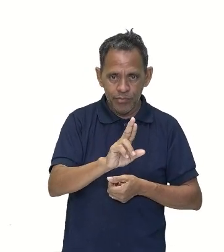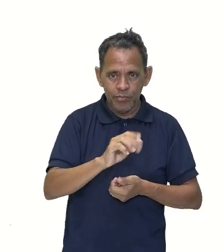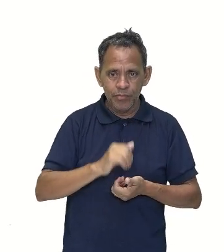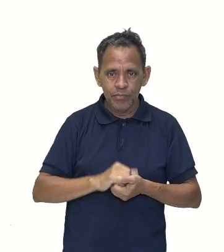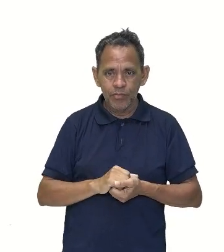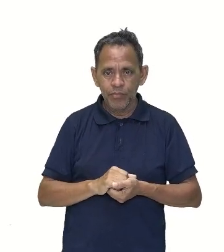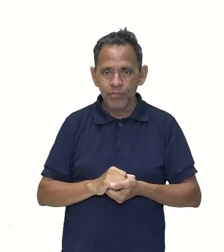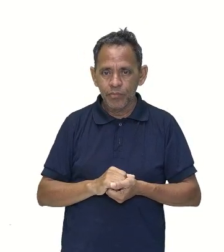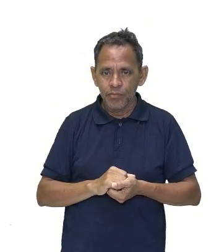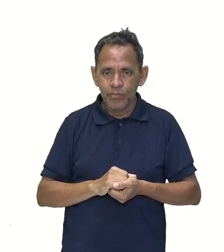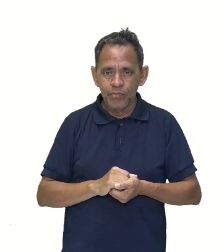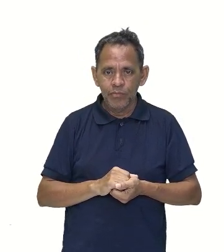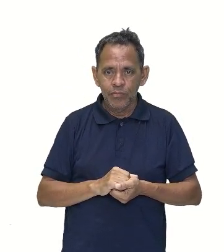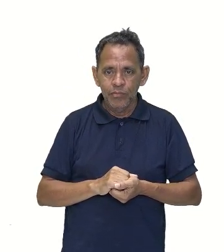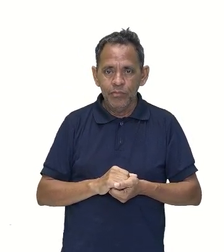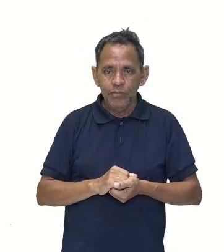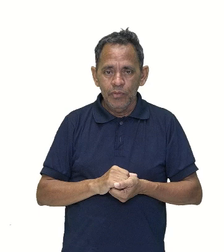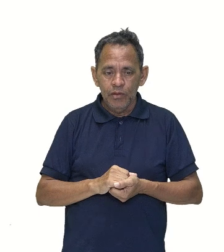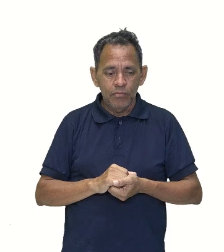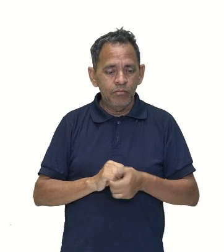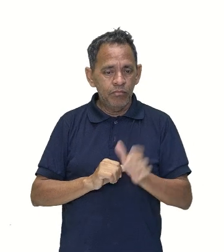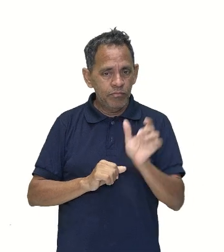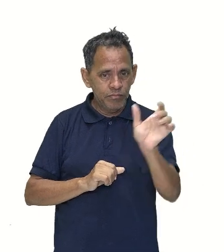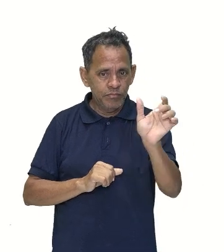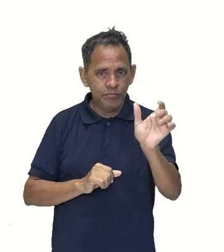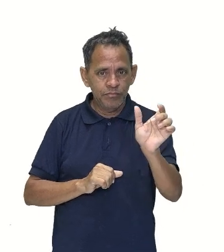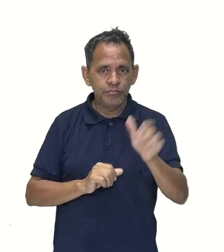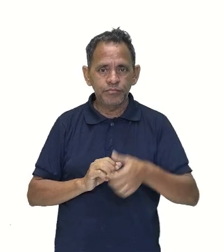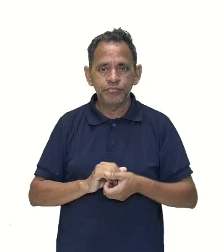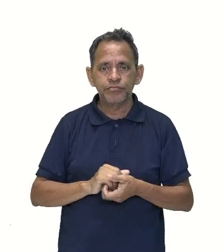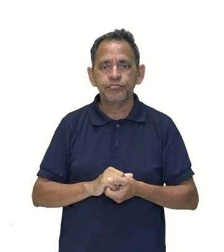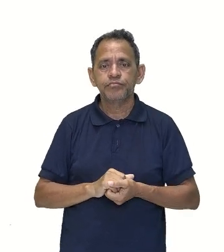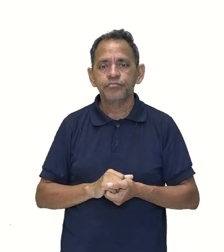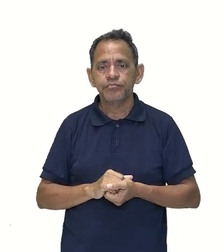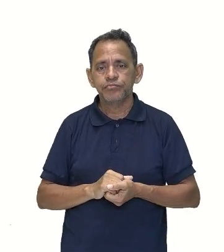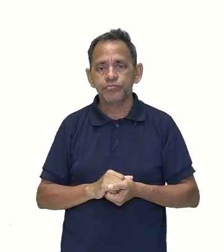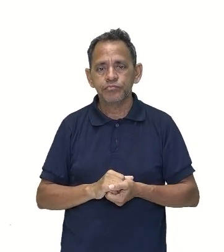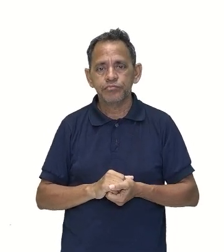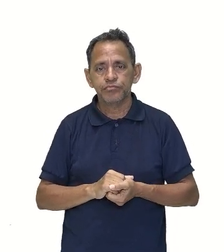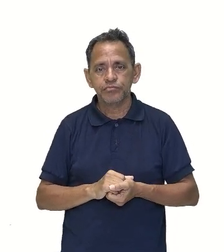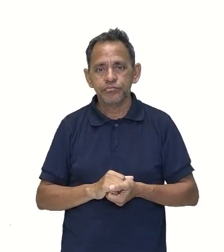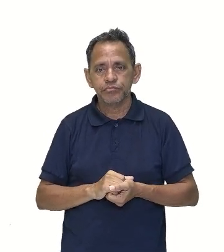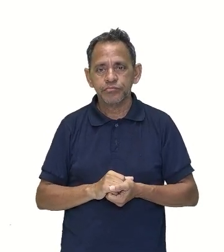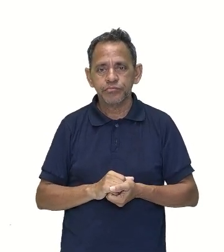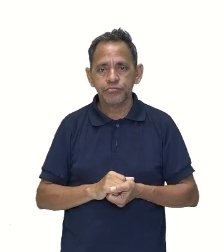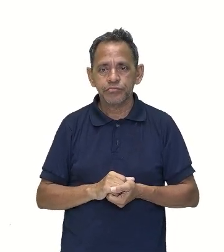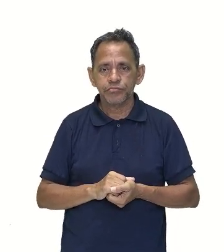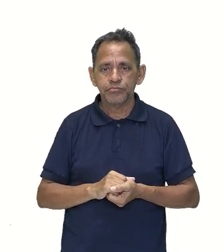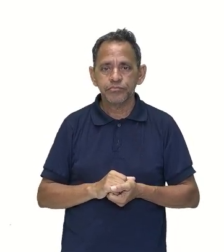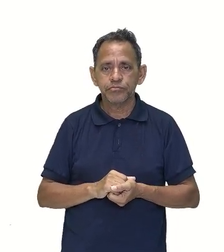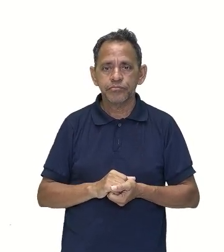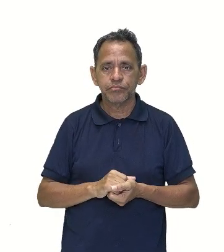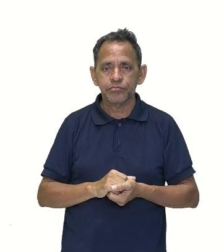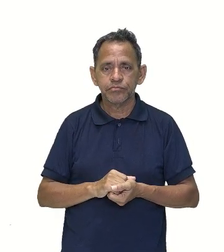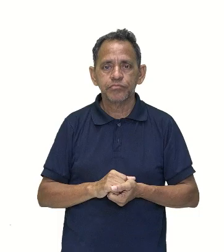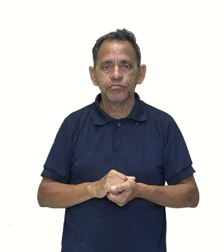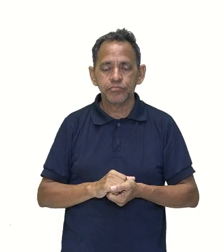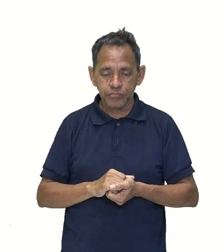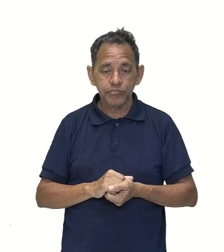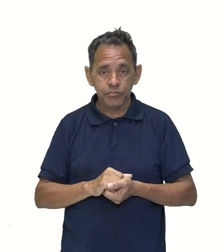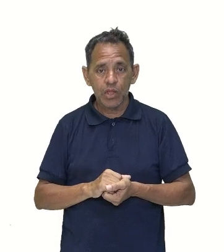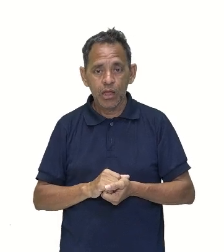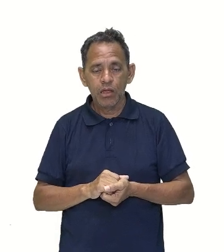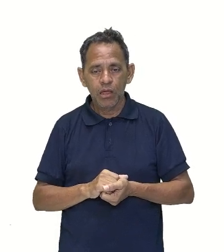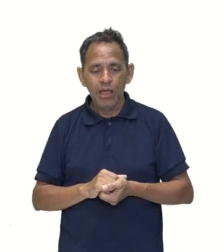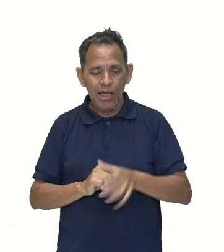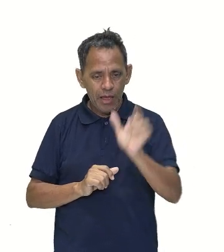6,28 é um termo que ele possui parte literal, tá? Ele possui letra. Então, o termo que possui letra, ele sempre fica no primeiro